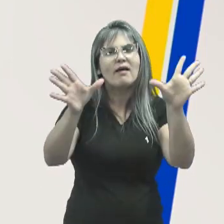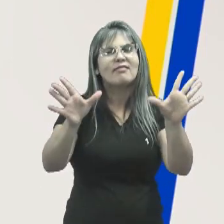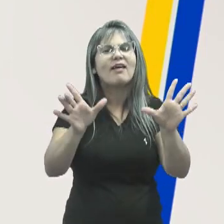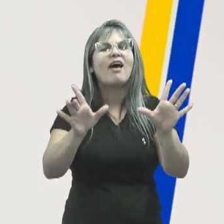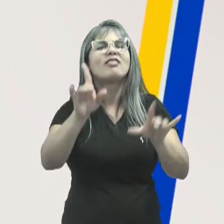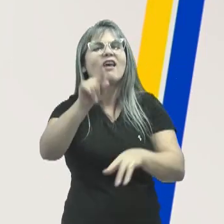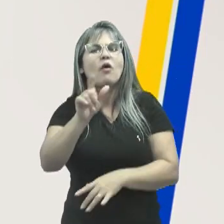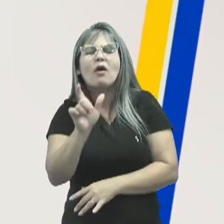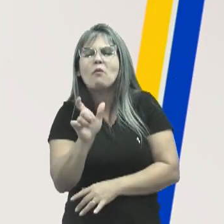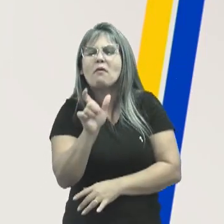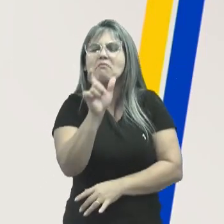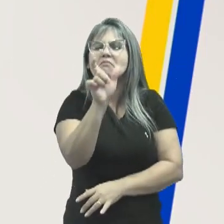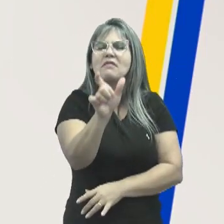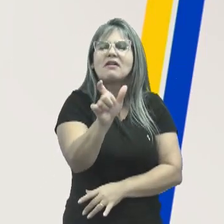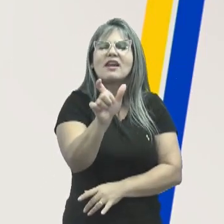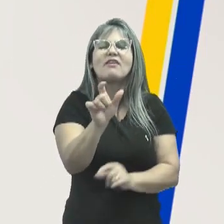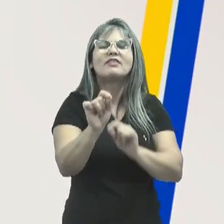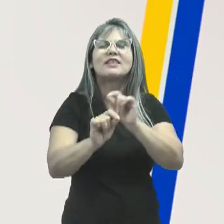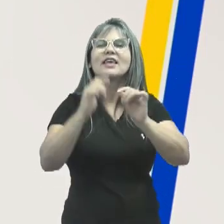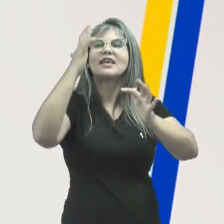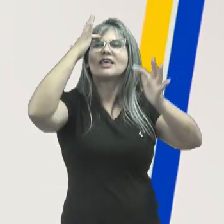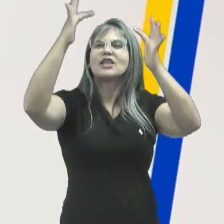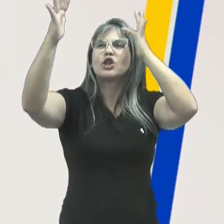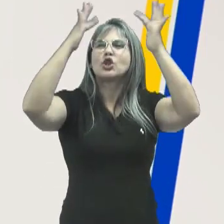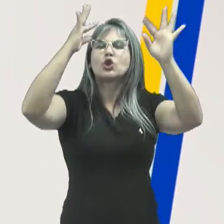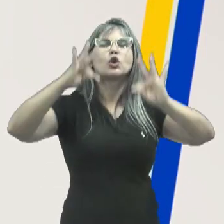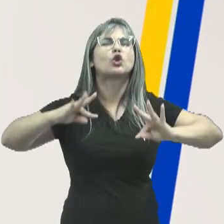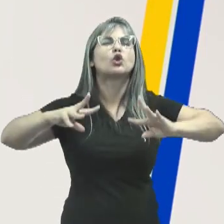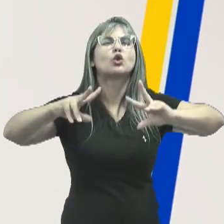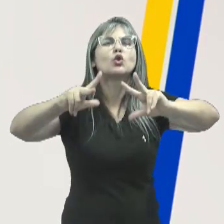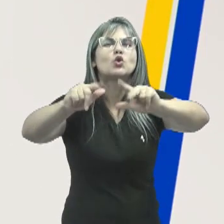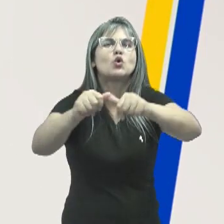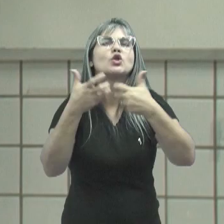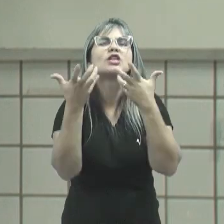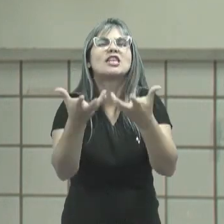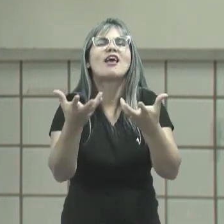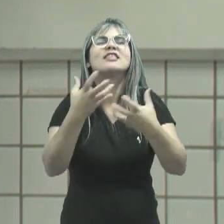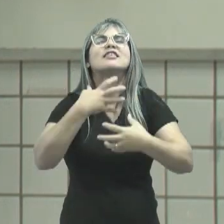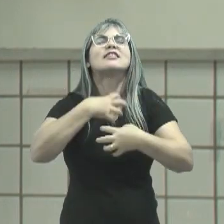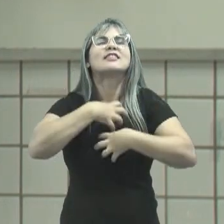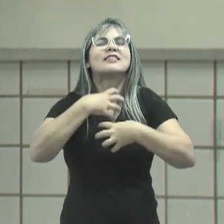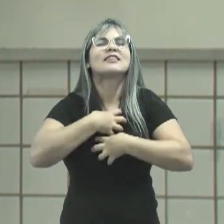Não há ninguém que explique e ninguém que não entenda. Tá bom, pessoal?